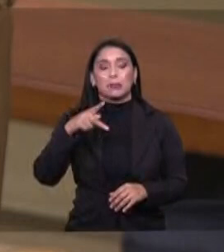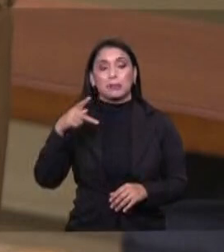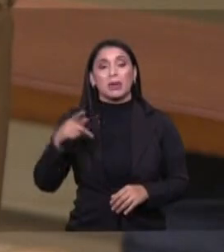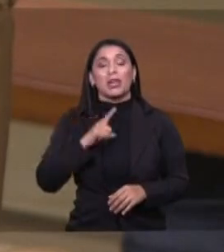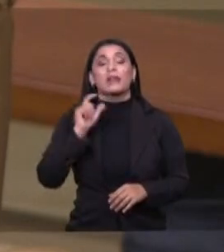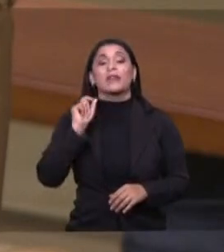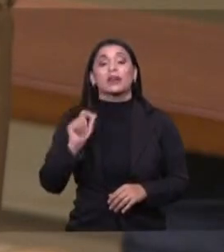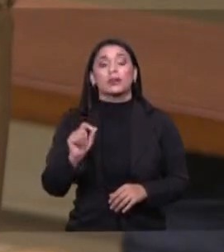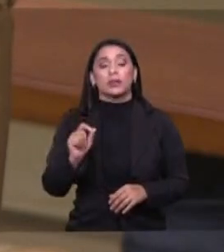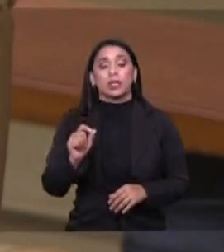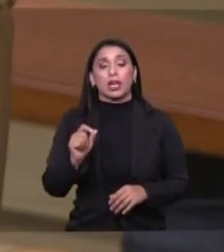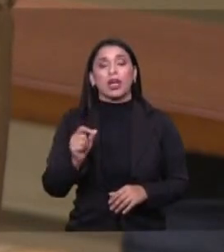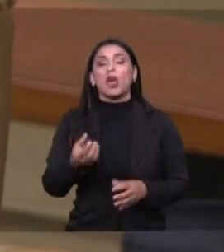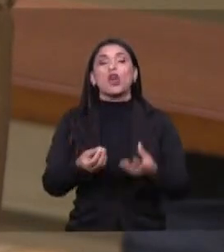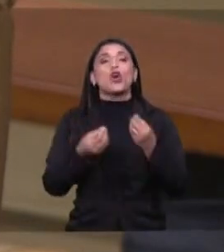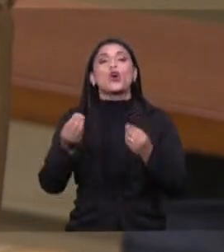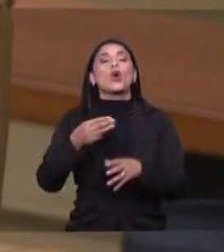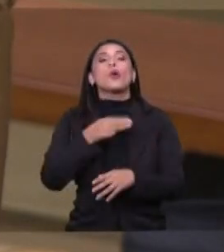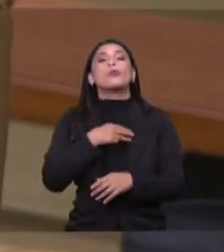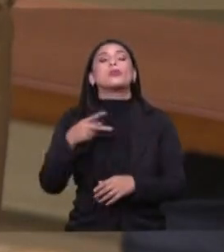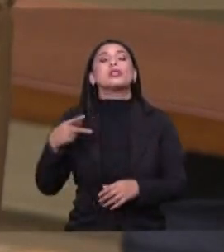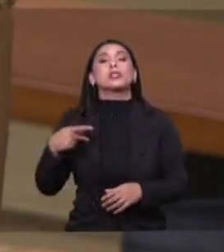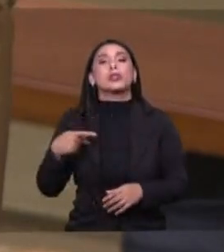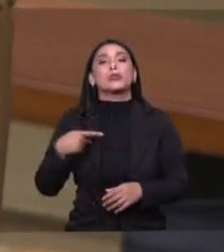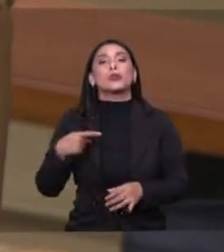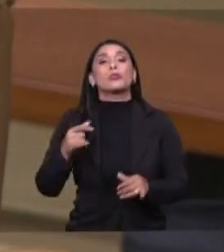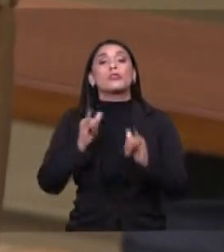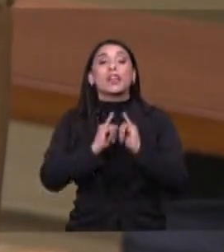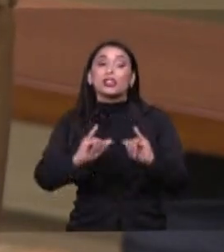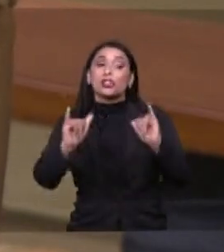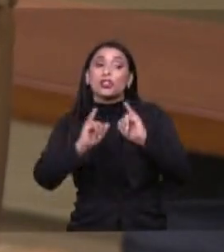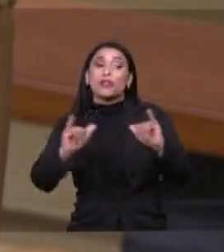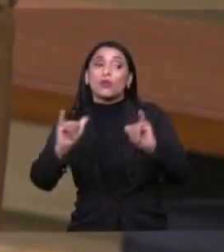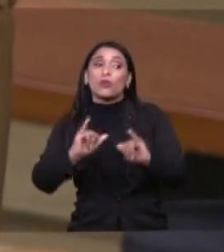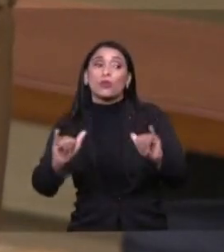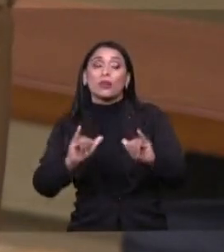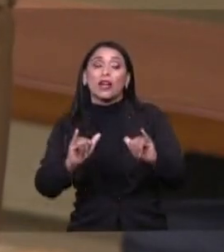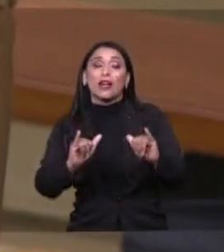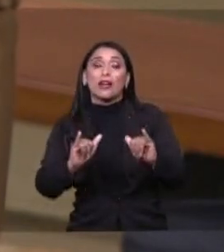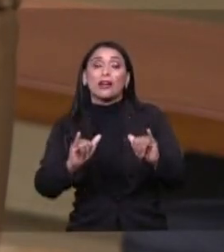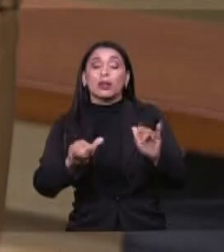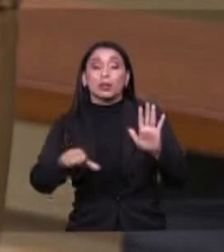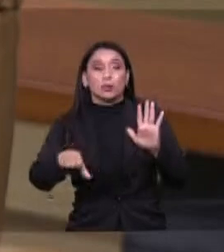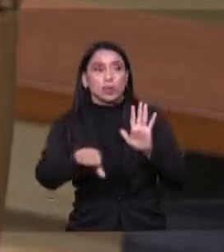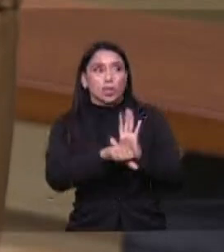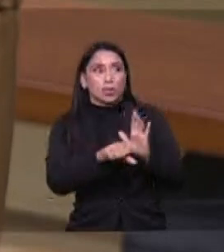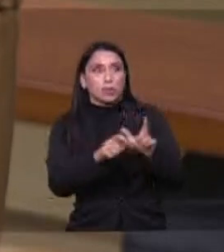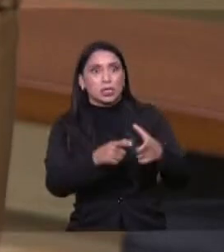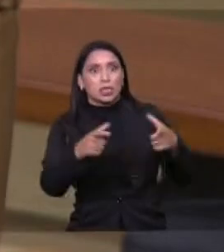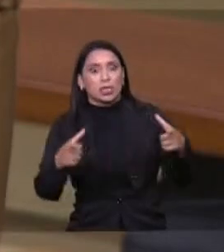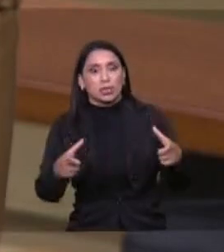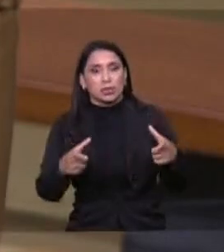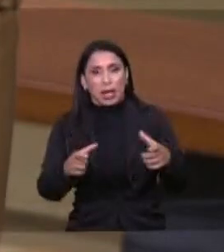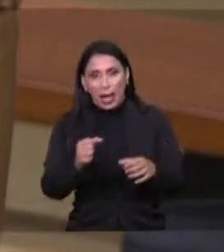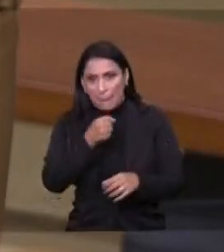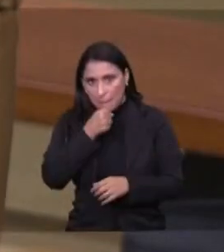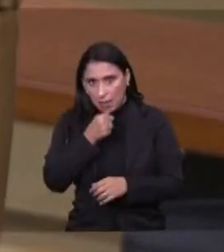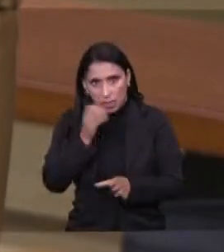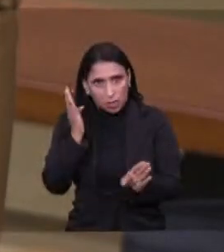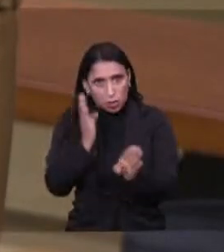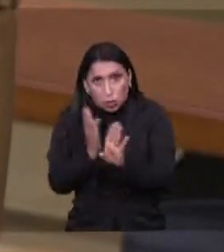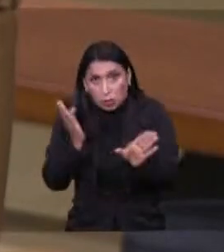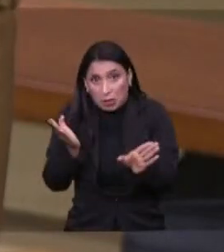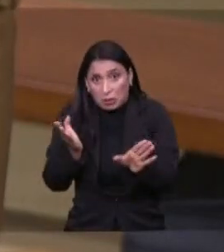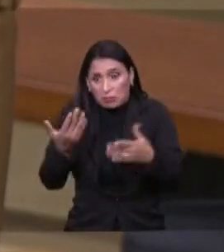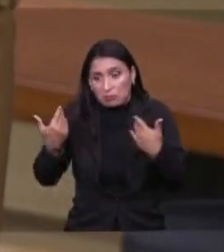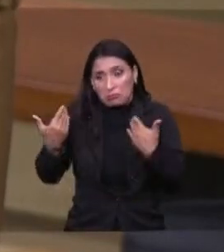regulamentar como o Ministério Público vai fazer a divulgação das grandes operações. Se a imprensa descobrir o que descobrir,